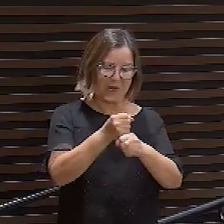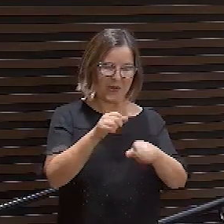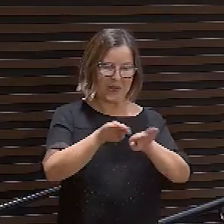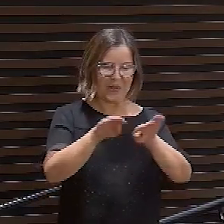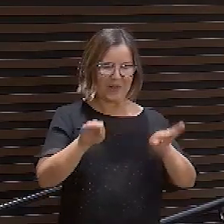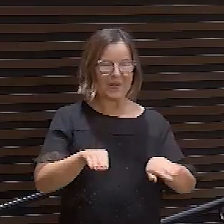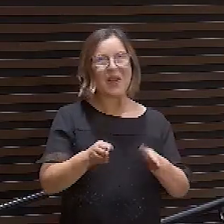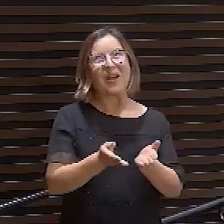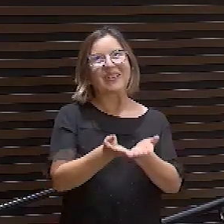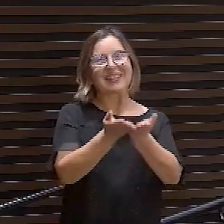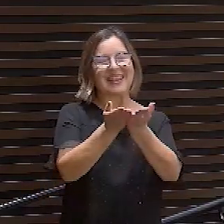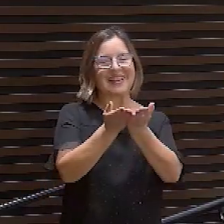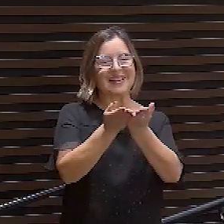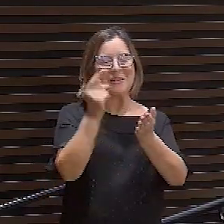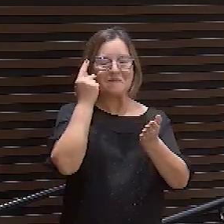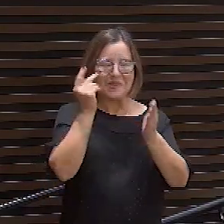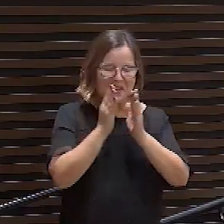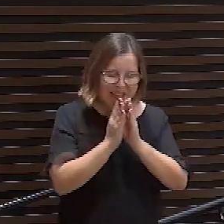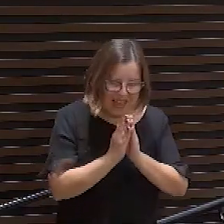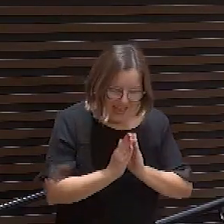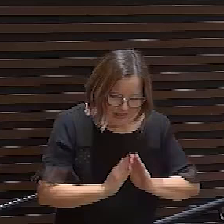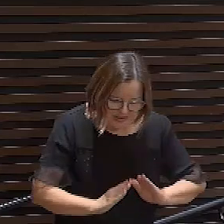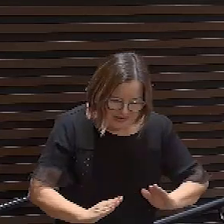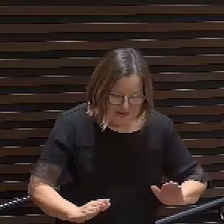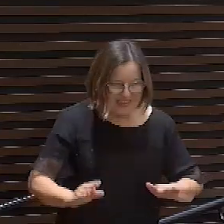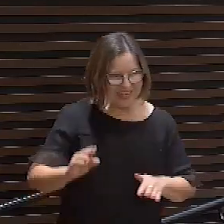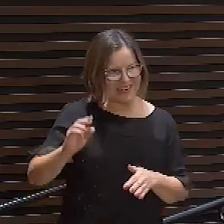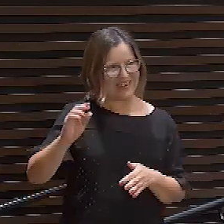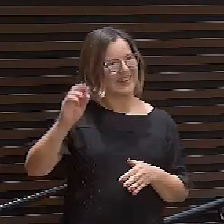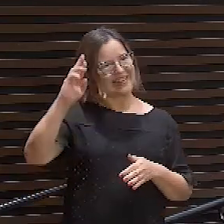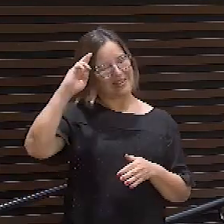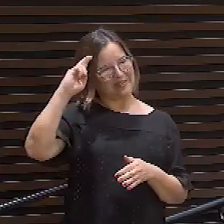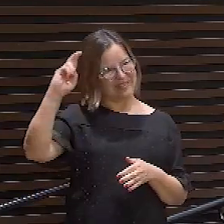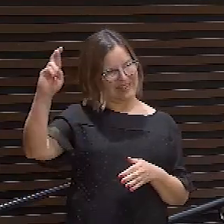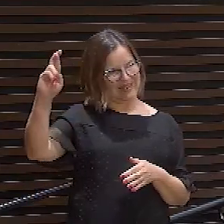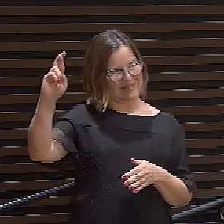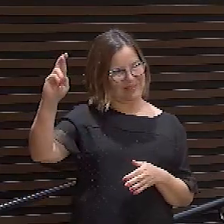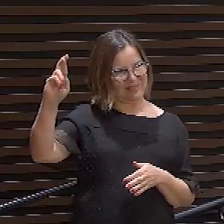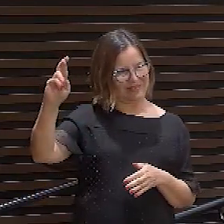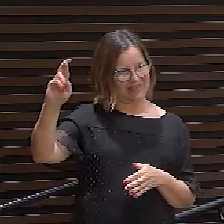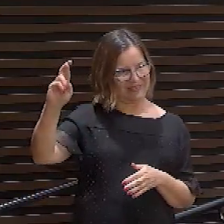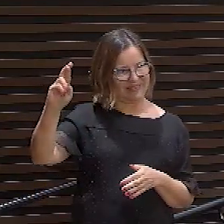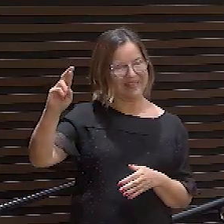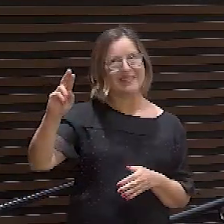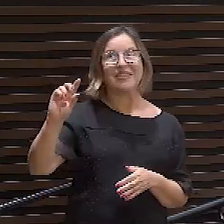respondendo em adoração a Deus como seu soberano.